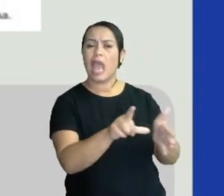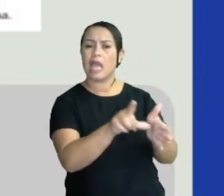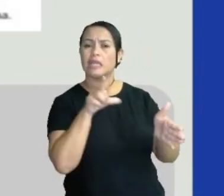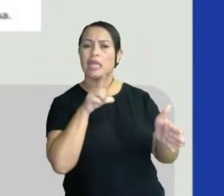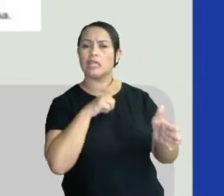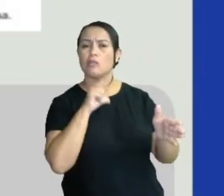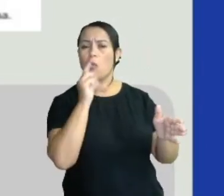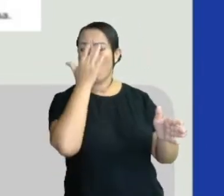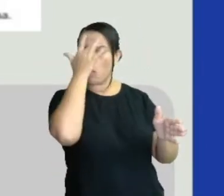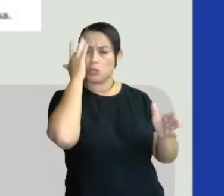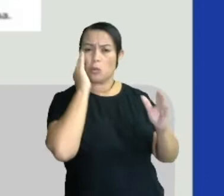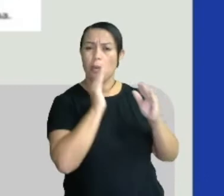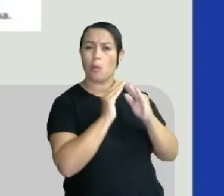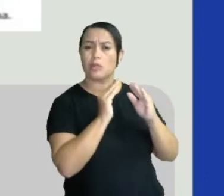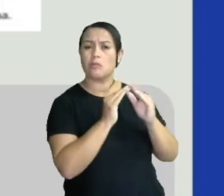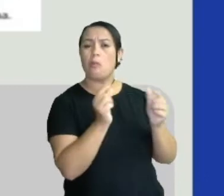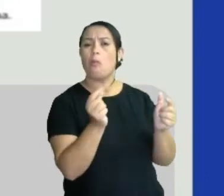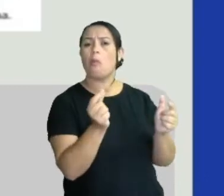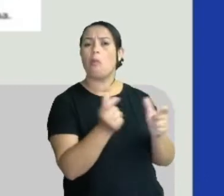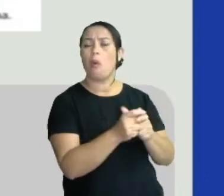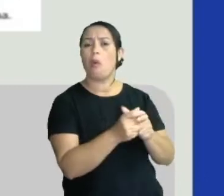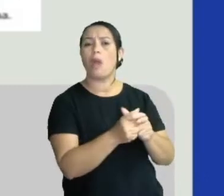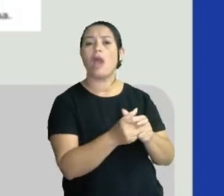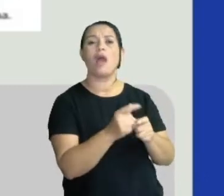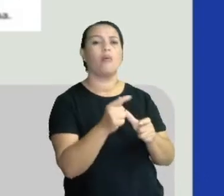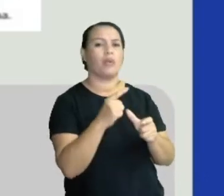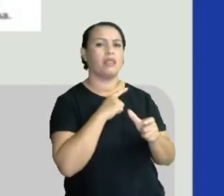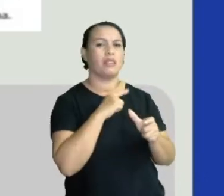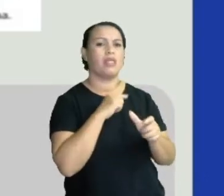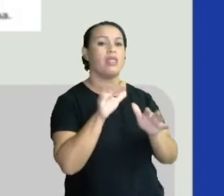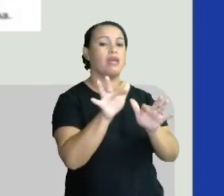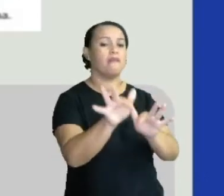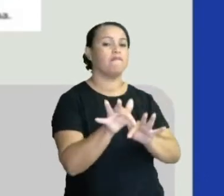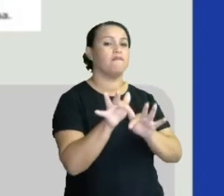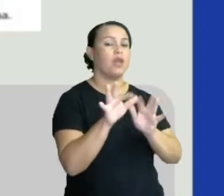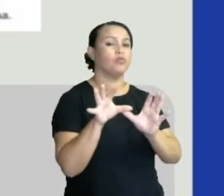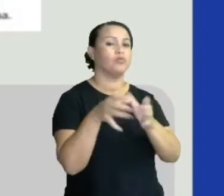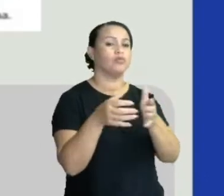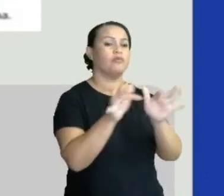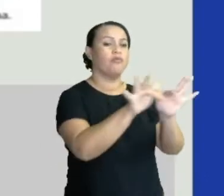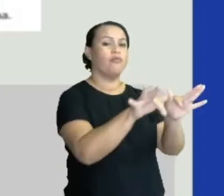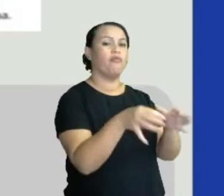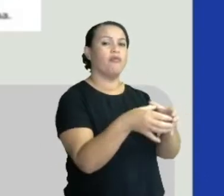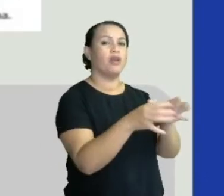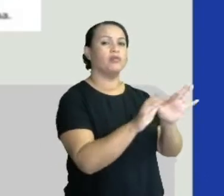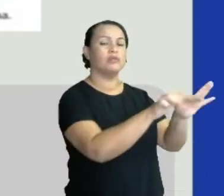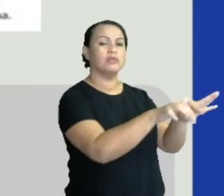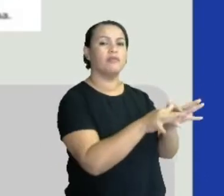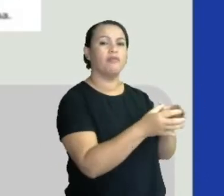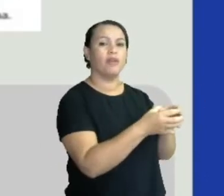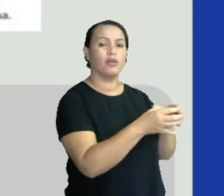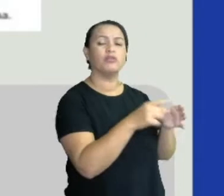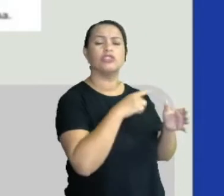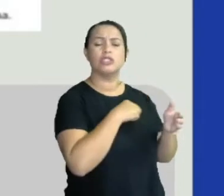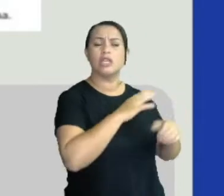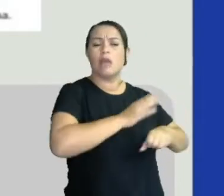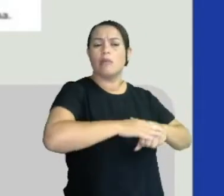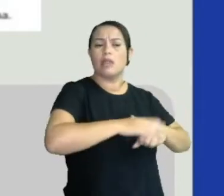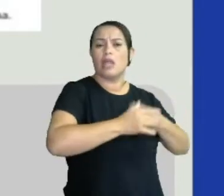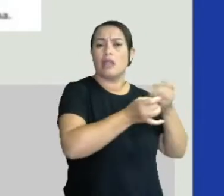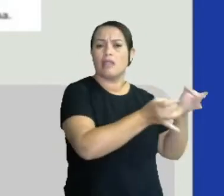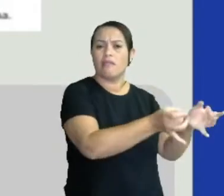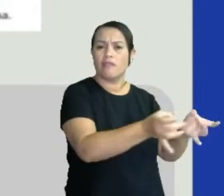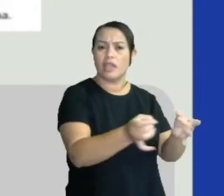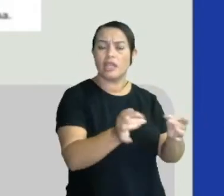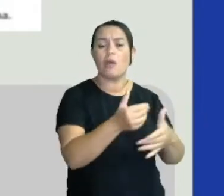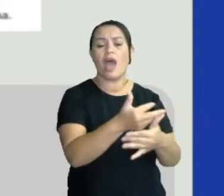habitadas, porque existiam feudos e nesses feudos se tinham as suas formas de comercialização,